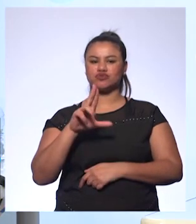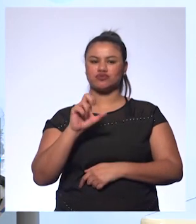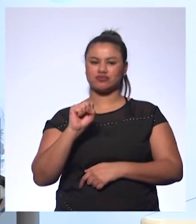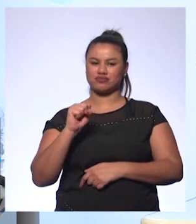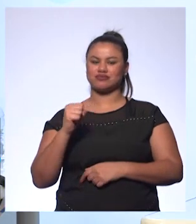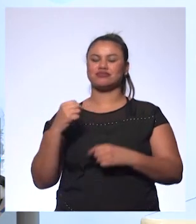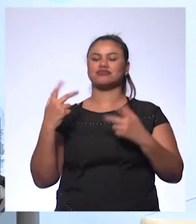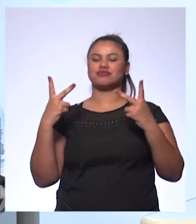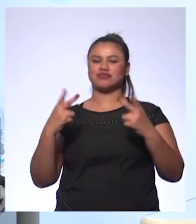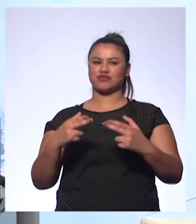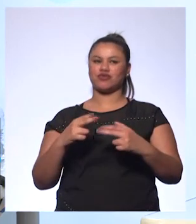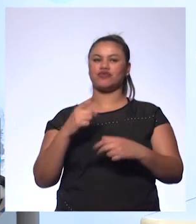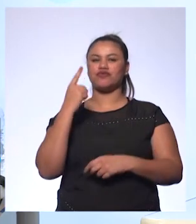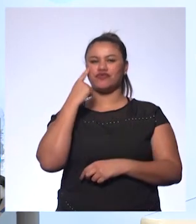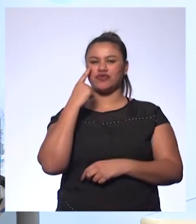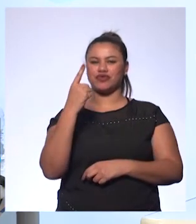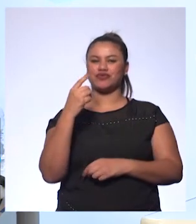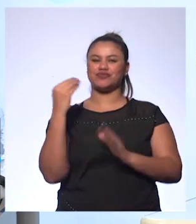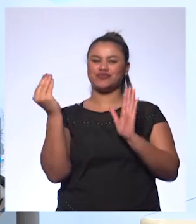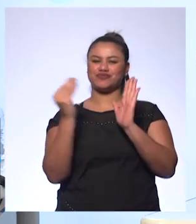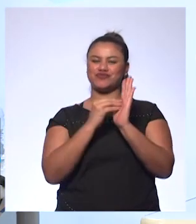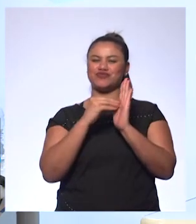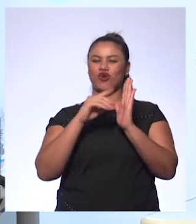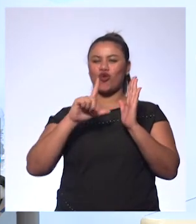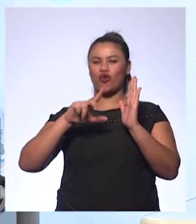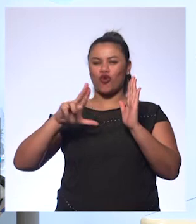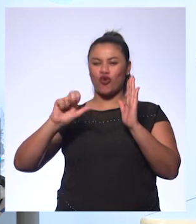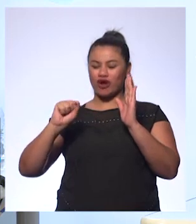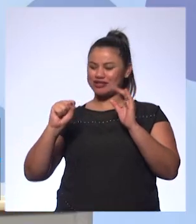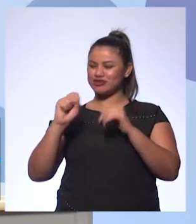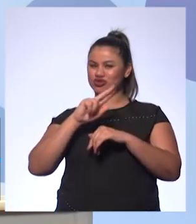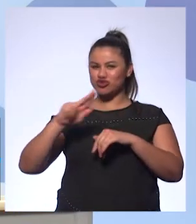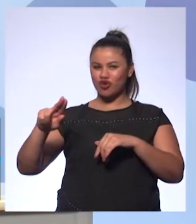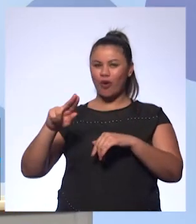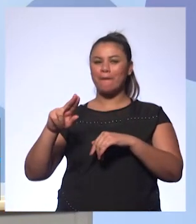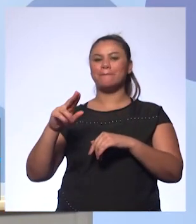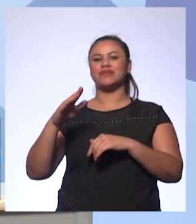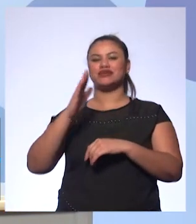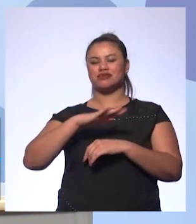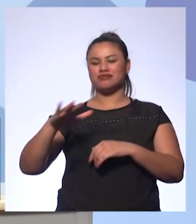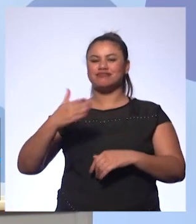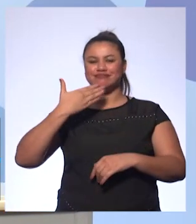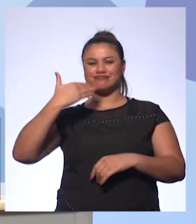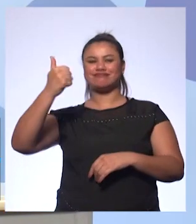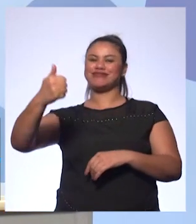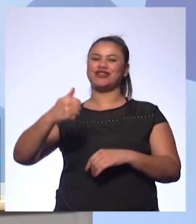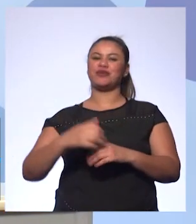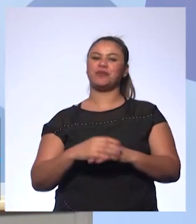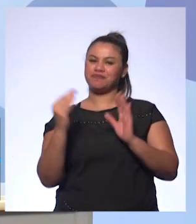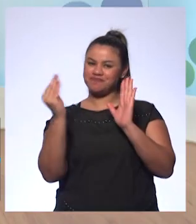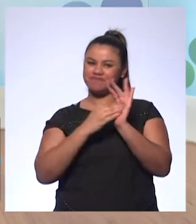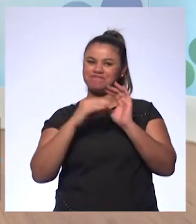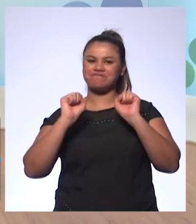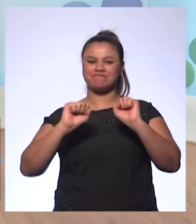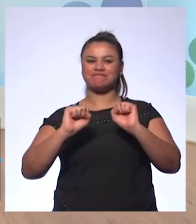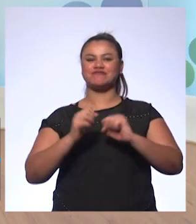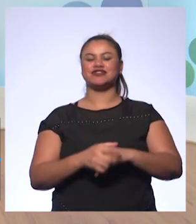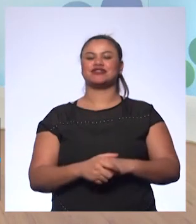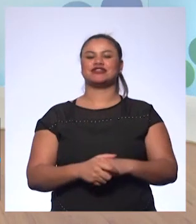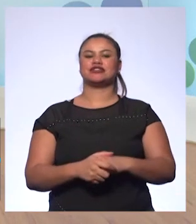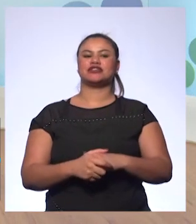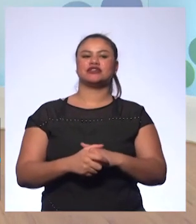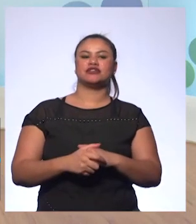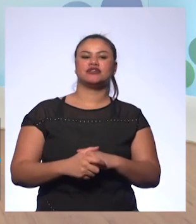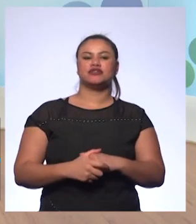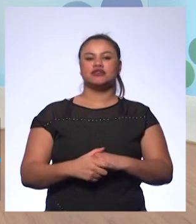aluno também colocou né então quando coloca o nome do nunca mais ia fica mais fica mais informal né professores são usa